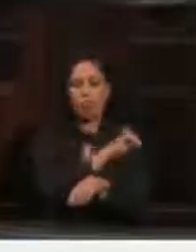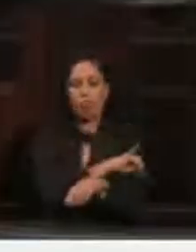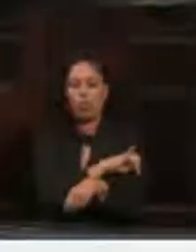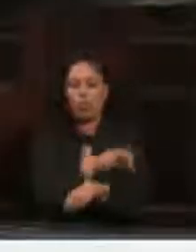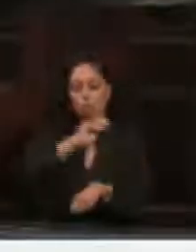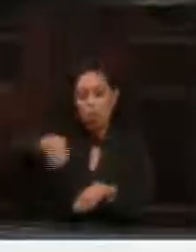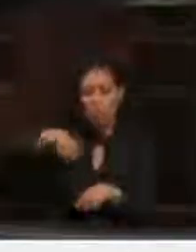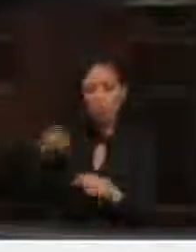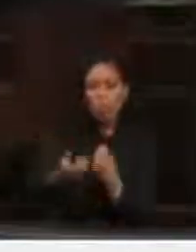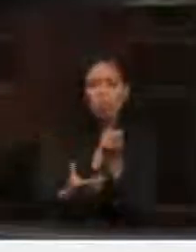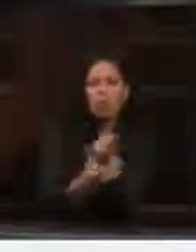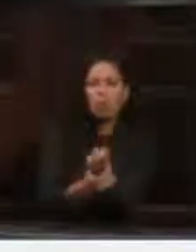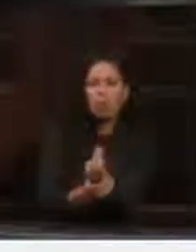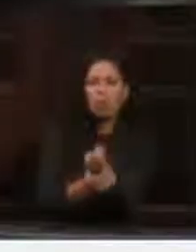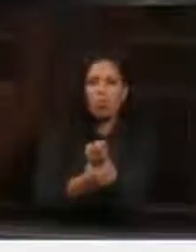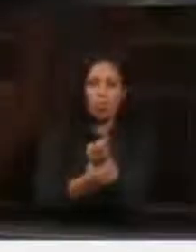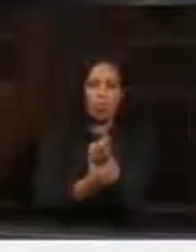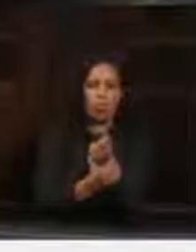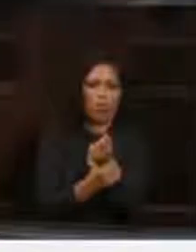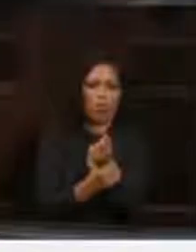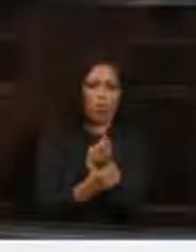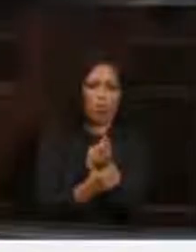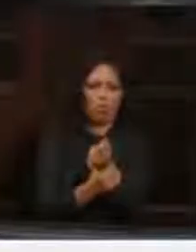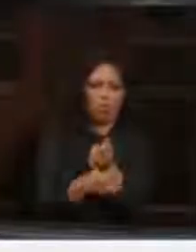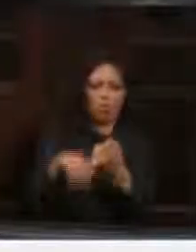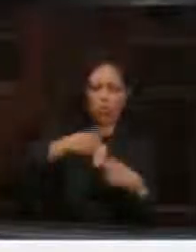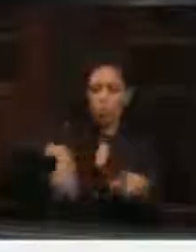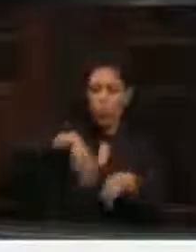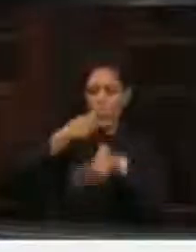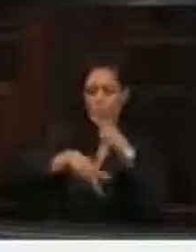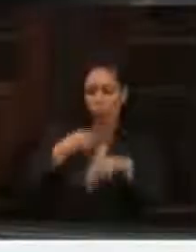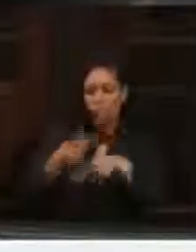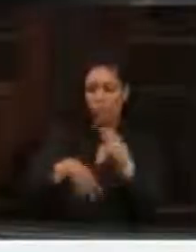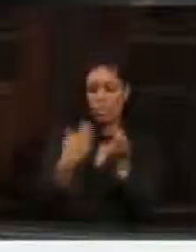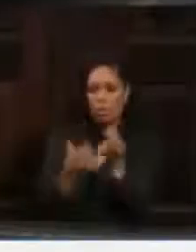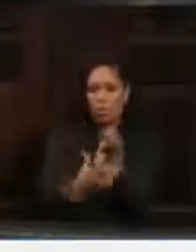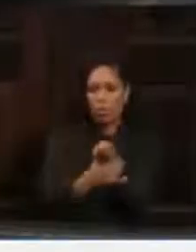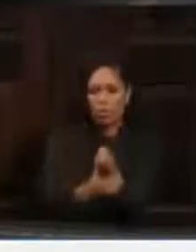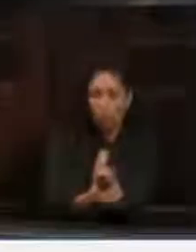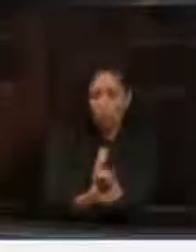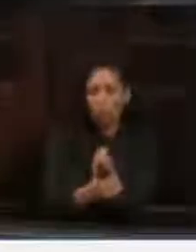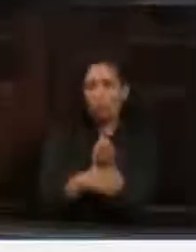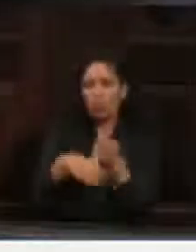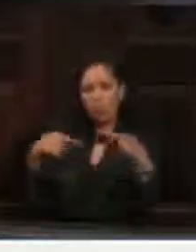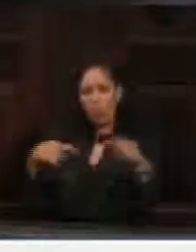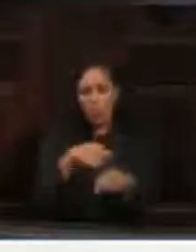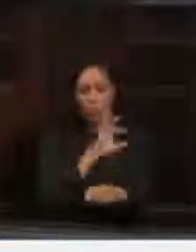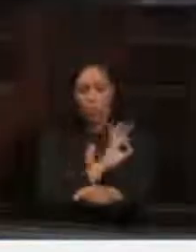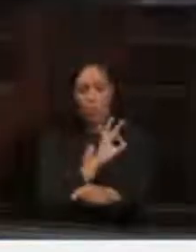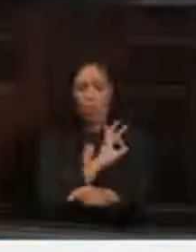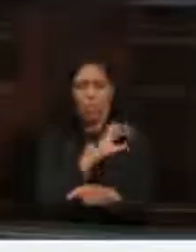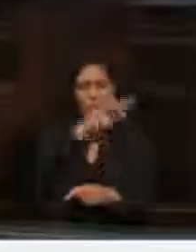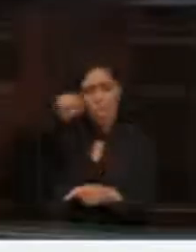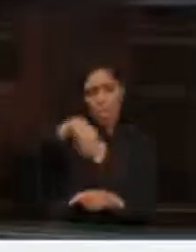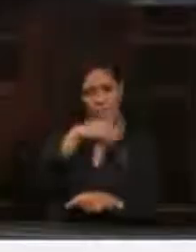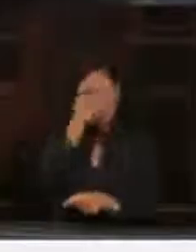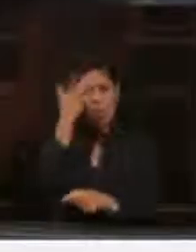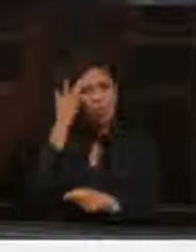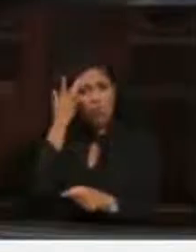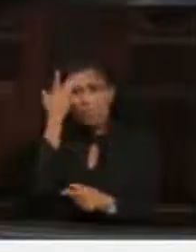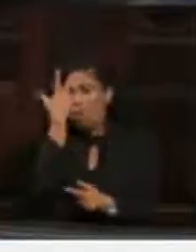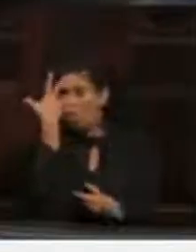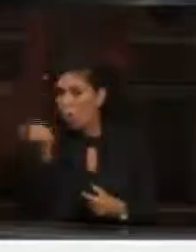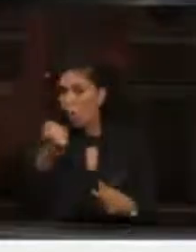pública. E é impossível, deputado, fazer segurança pública da forma que trata os nossos policiais, como se não fossem humanos, como se não